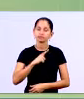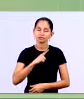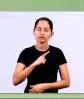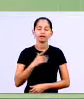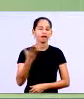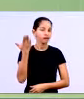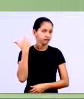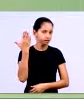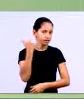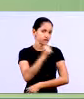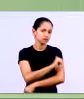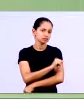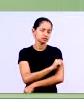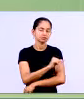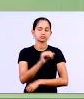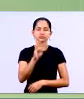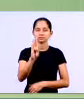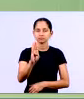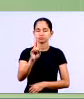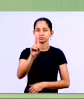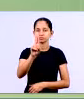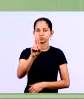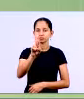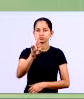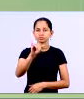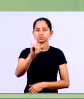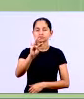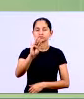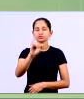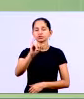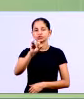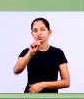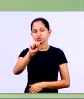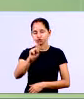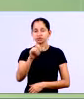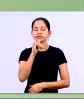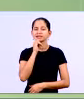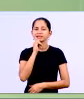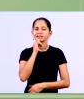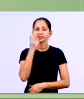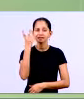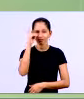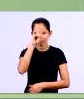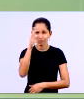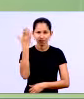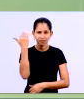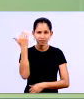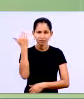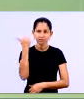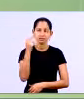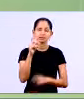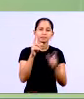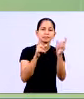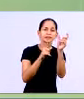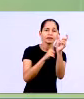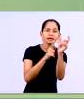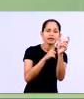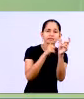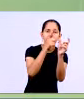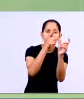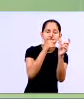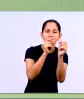uma pergunta lá de Buriti, se eu não me engano, sobre anti-herói. Não foi assim? Isso.